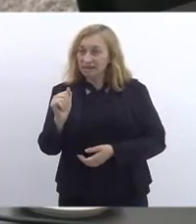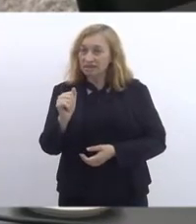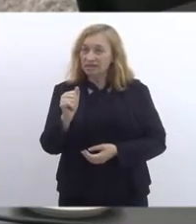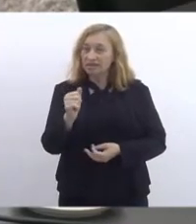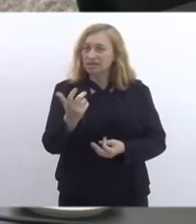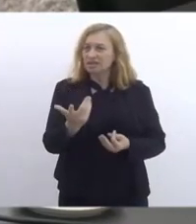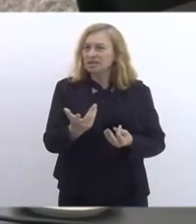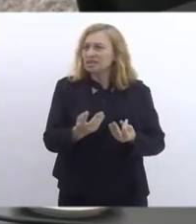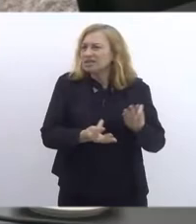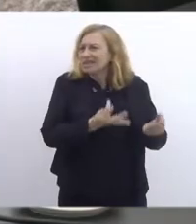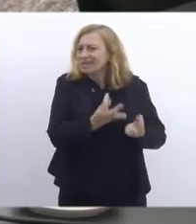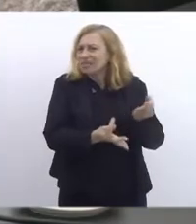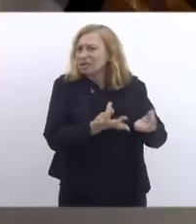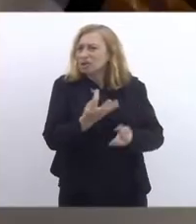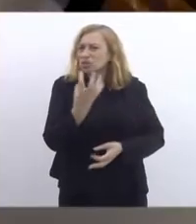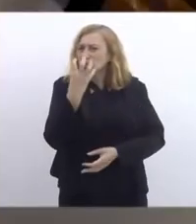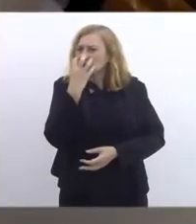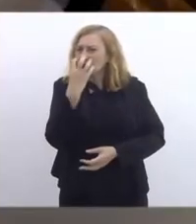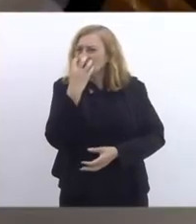cães.